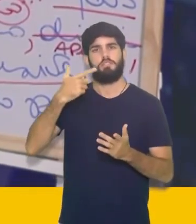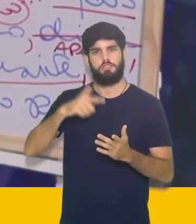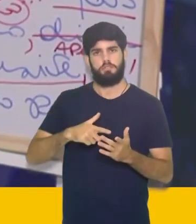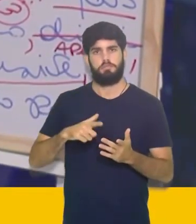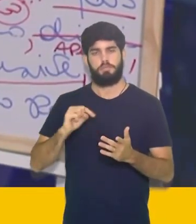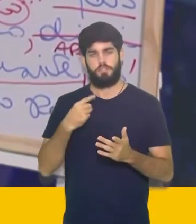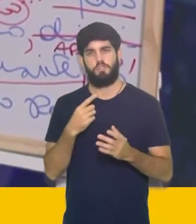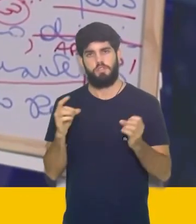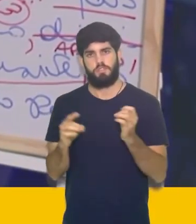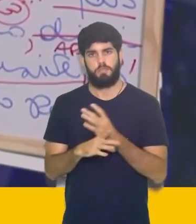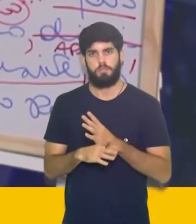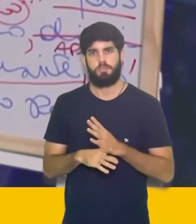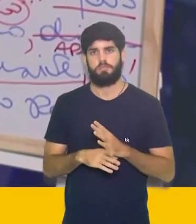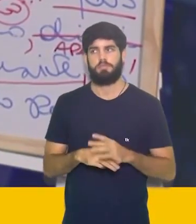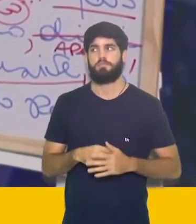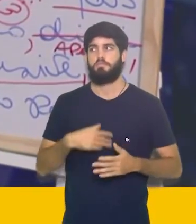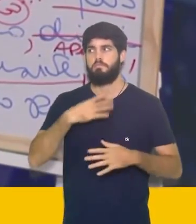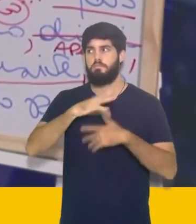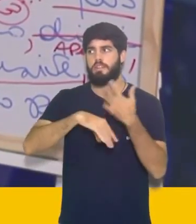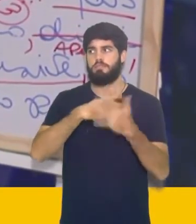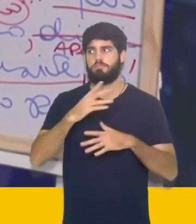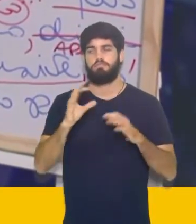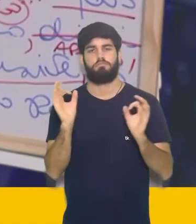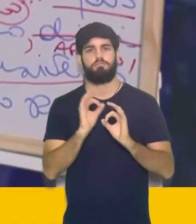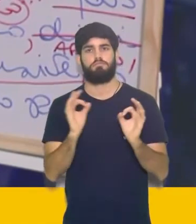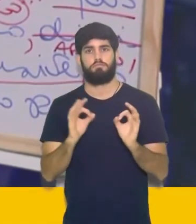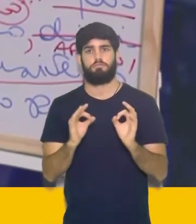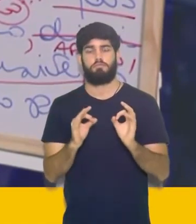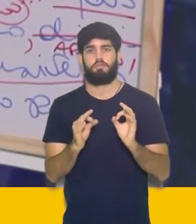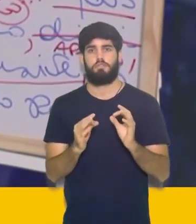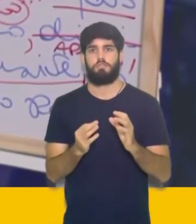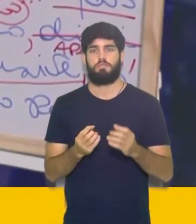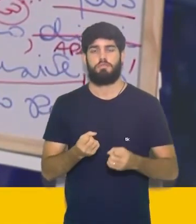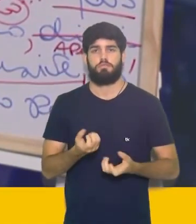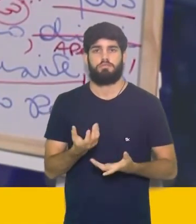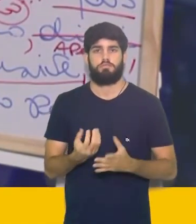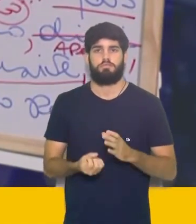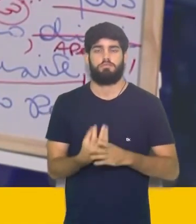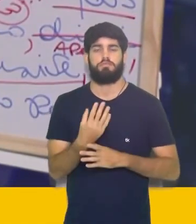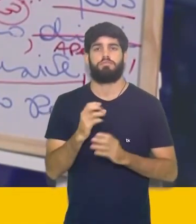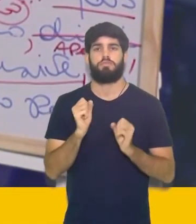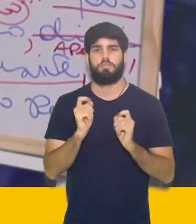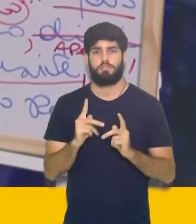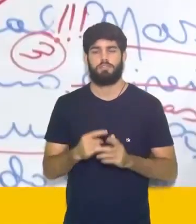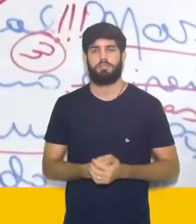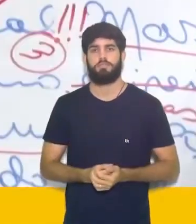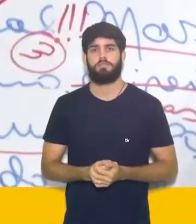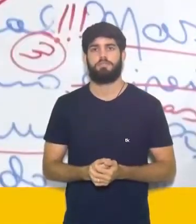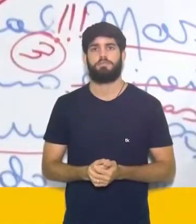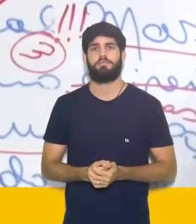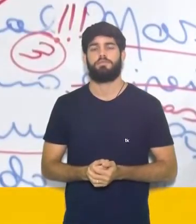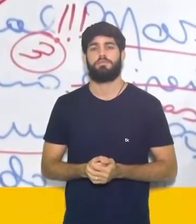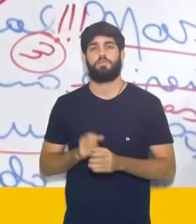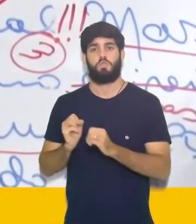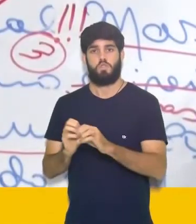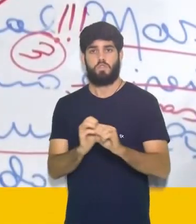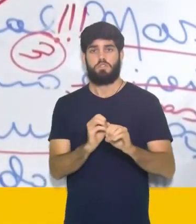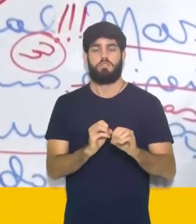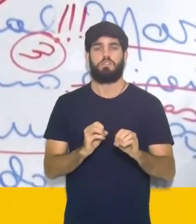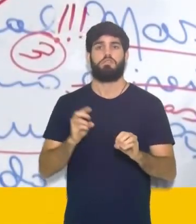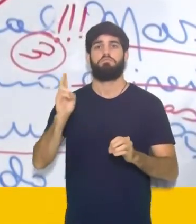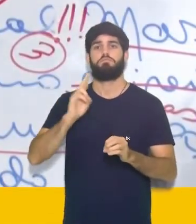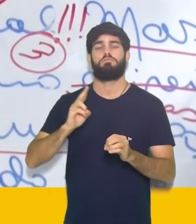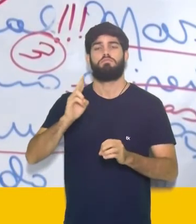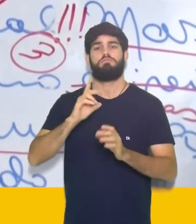para a gente encerrar. Certo? Não é uma bagunça, é uma produção. Tá bem? Vamos lá?